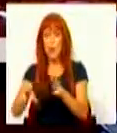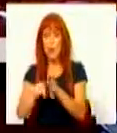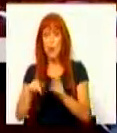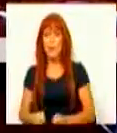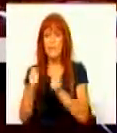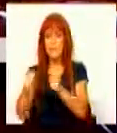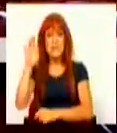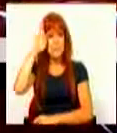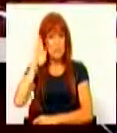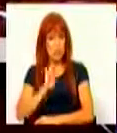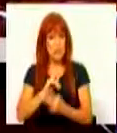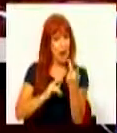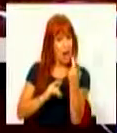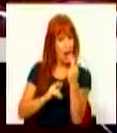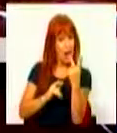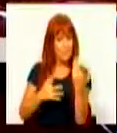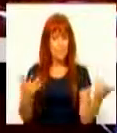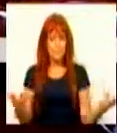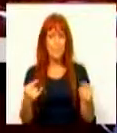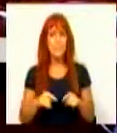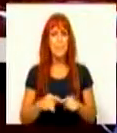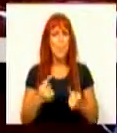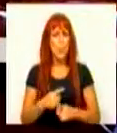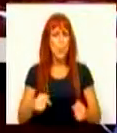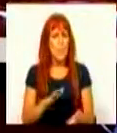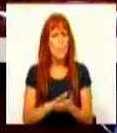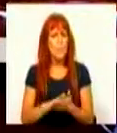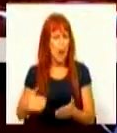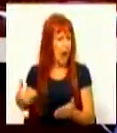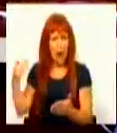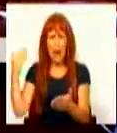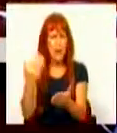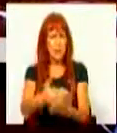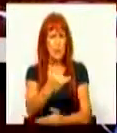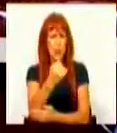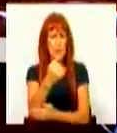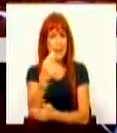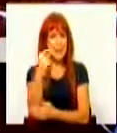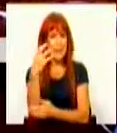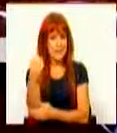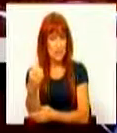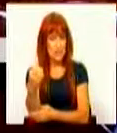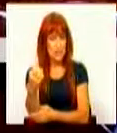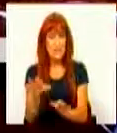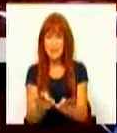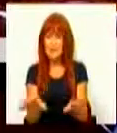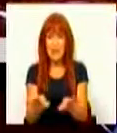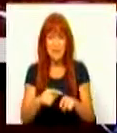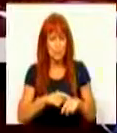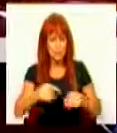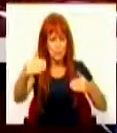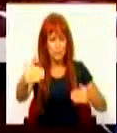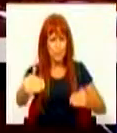Investimento Militar, ambos com uma vigência até 2030, em linha com os ciclos